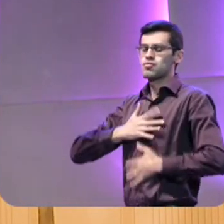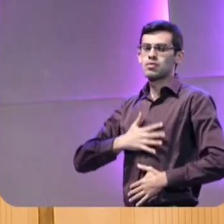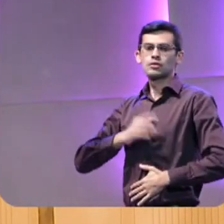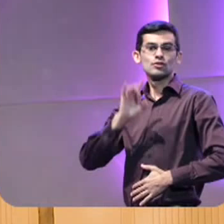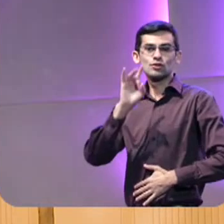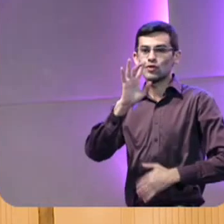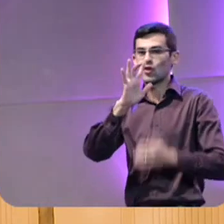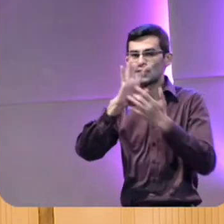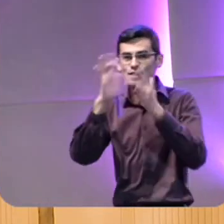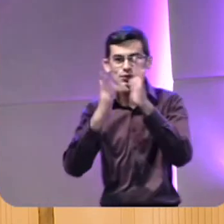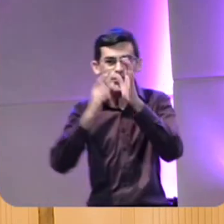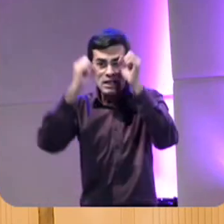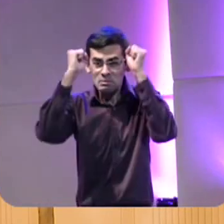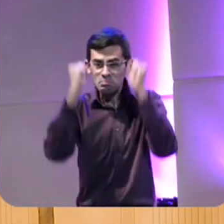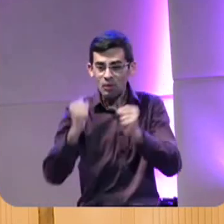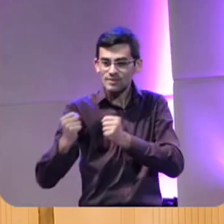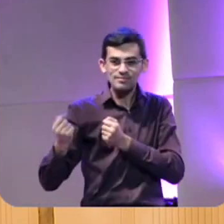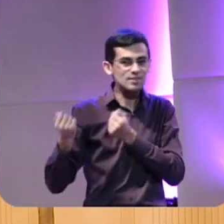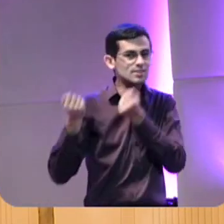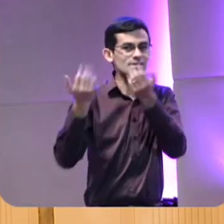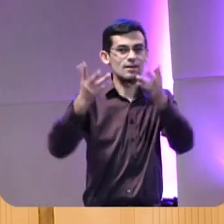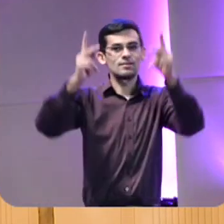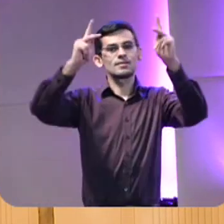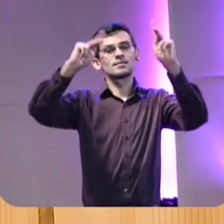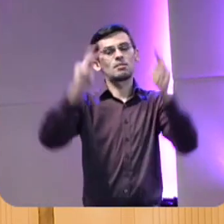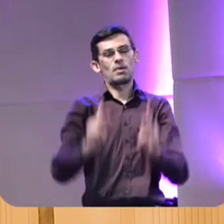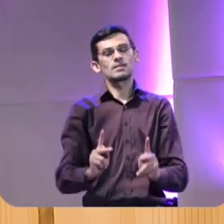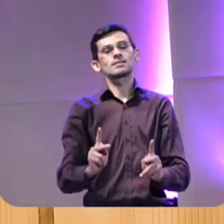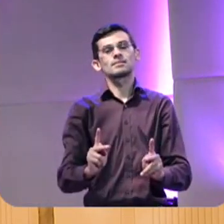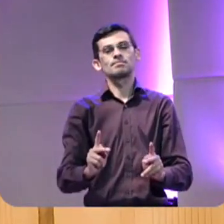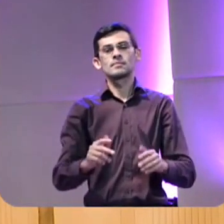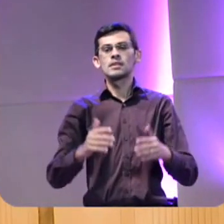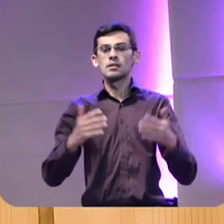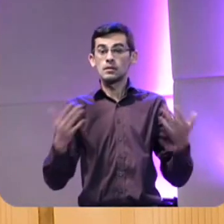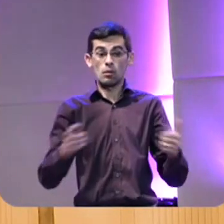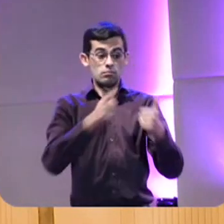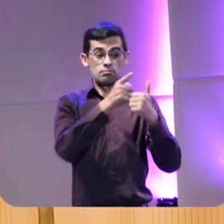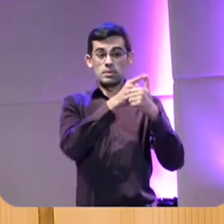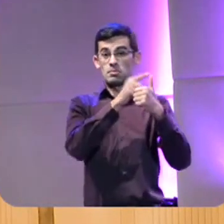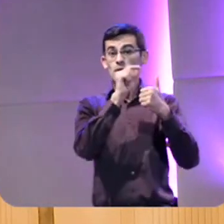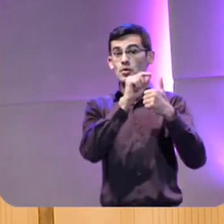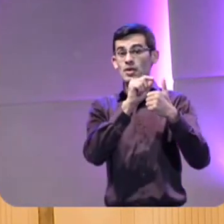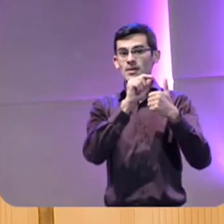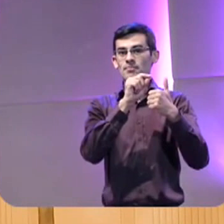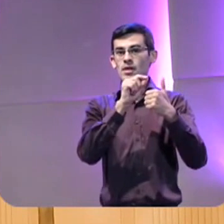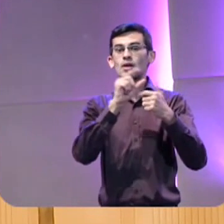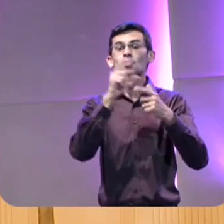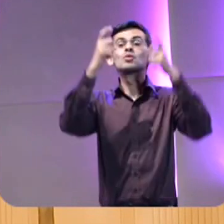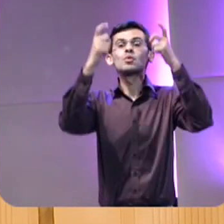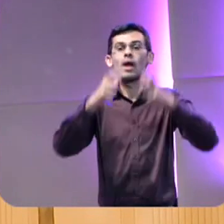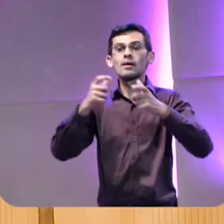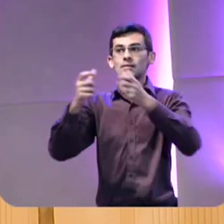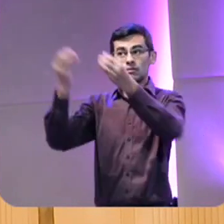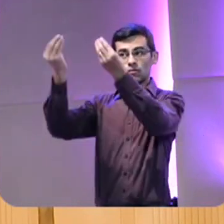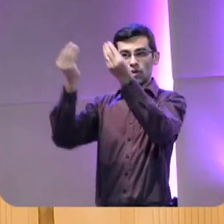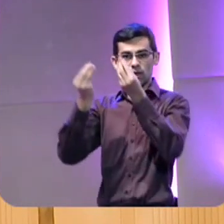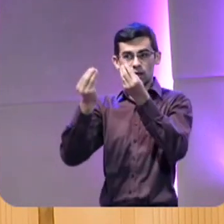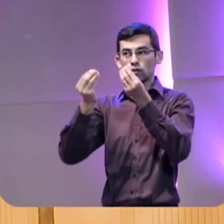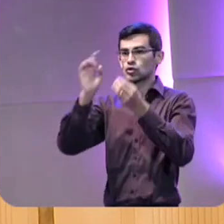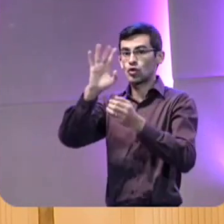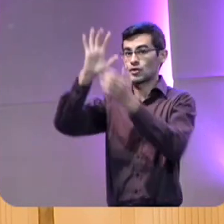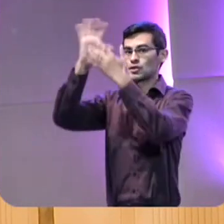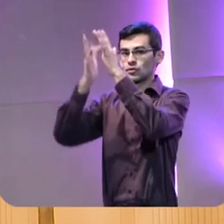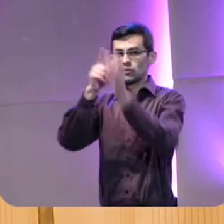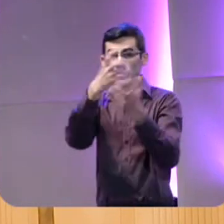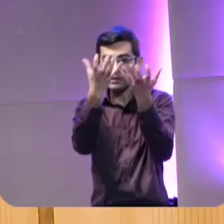só Jesus pode lhe dar essa paz. Então, primeiro meio, é de onde vem a paz? É de Jesus.